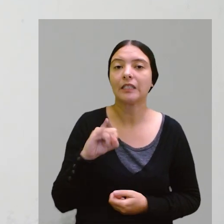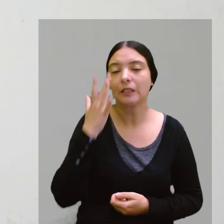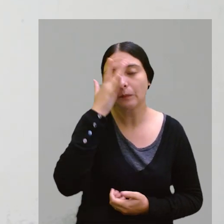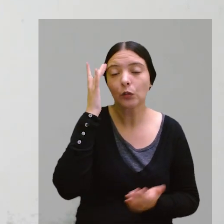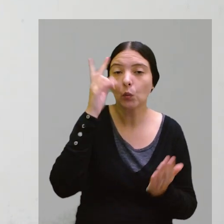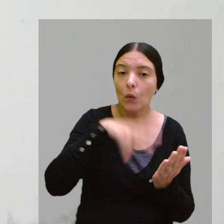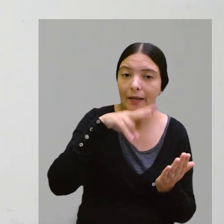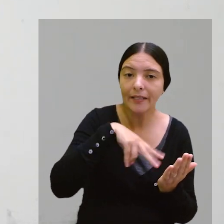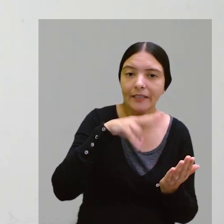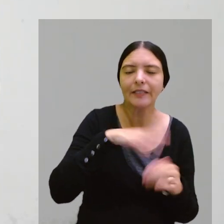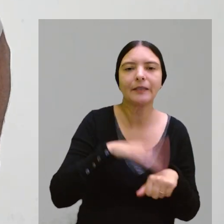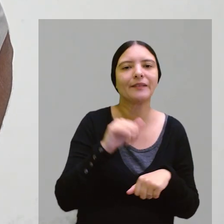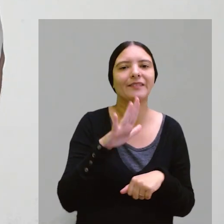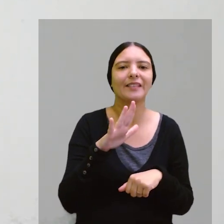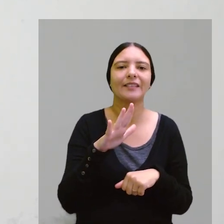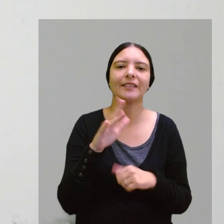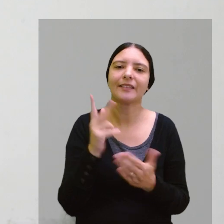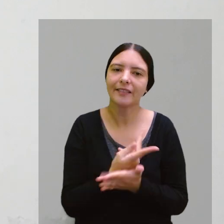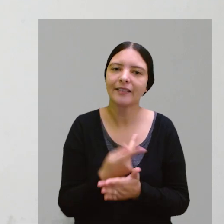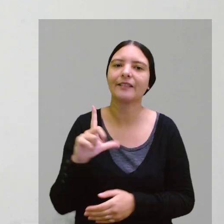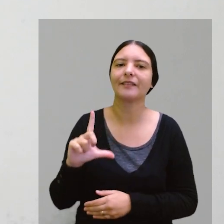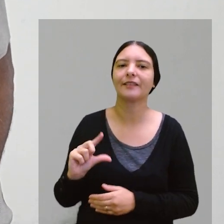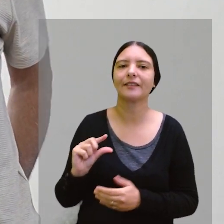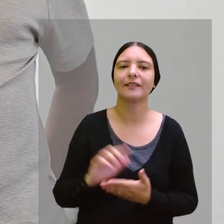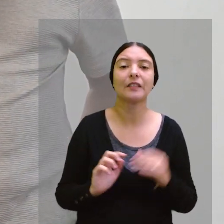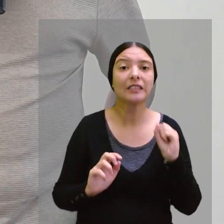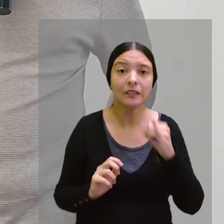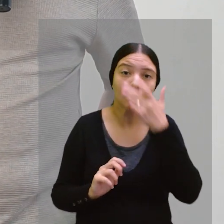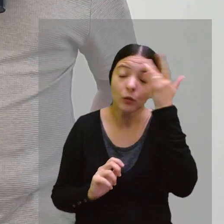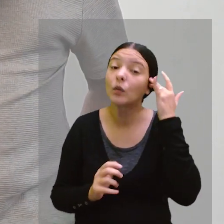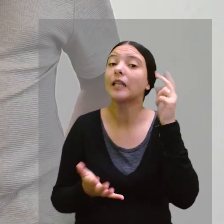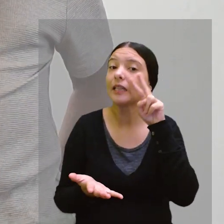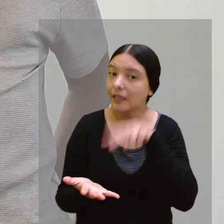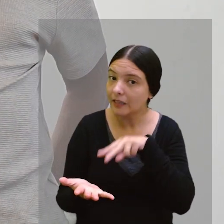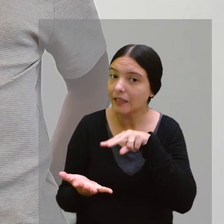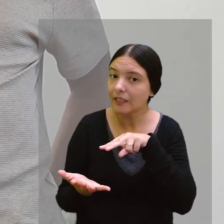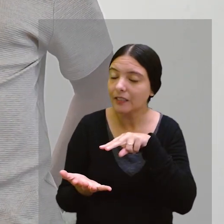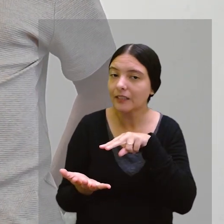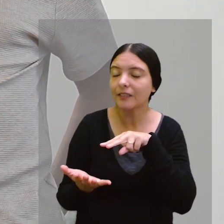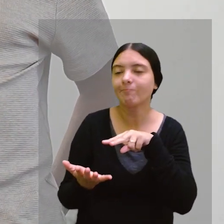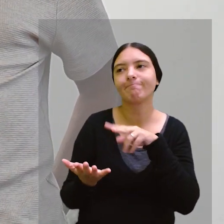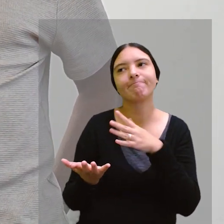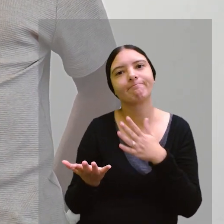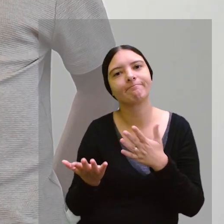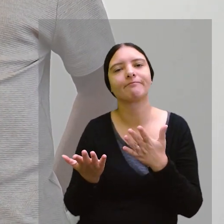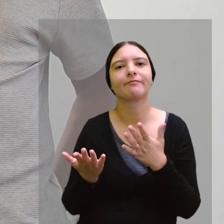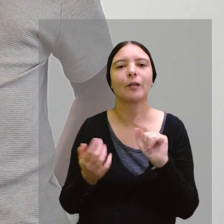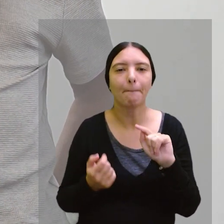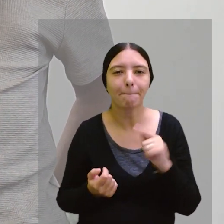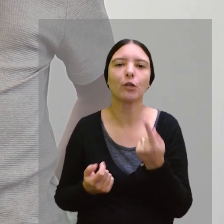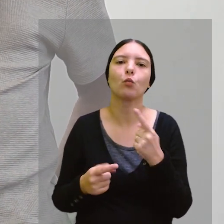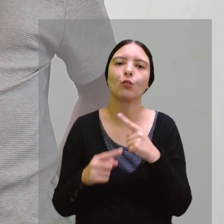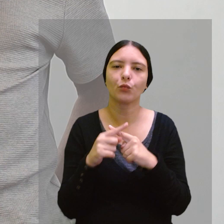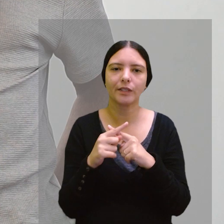muito não é muito enganado. Eu costumo brincar o seguinte, quem lê é enganado 1000 vezes